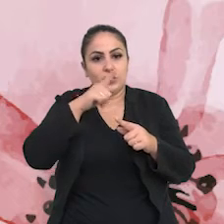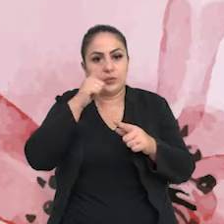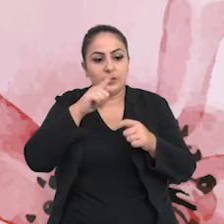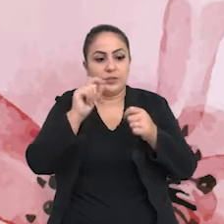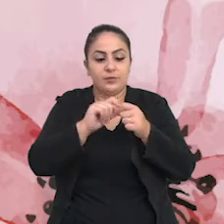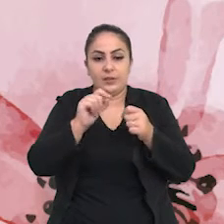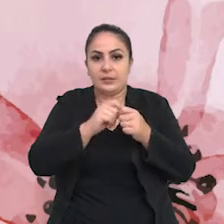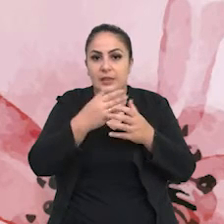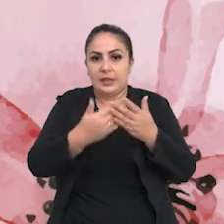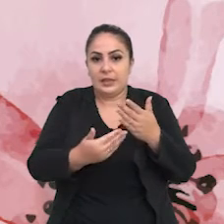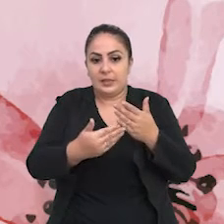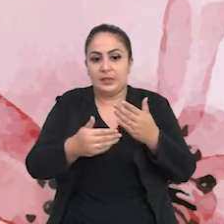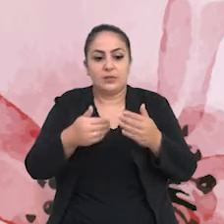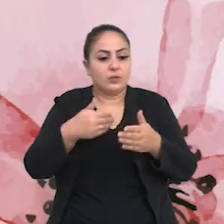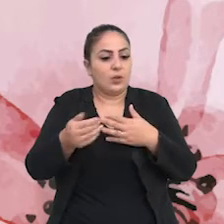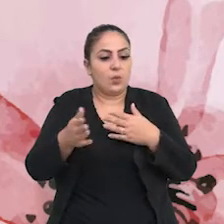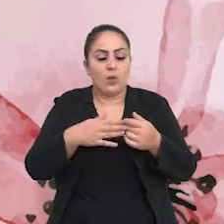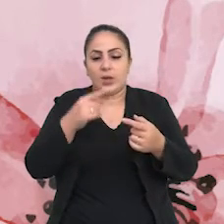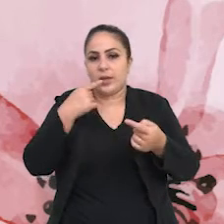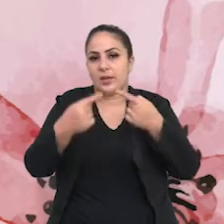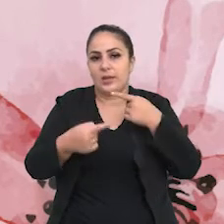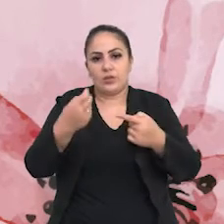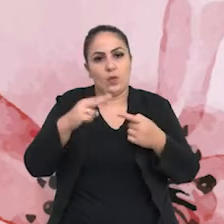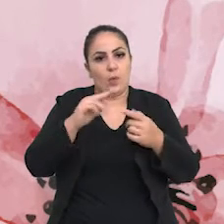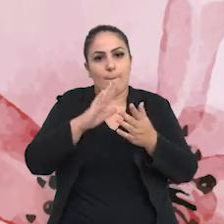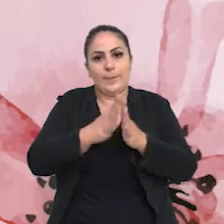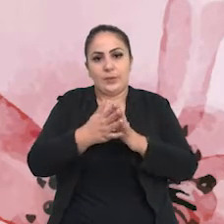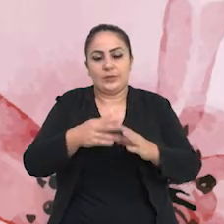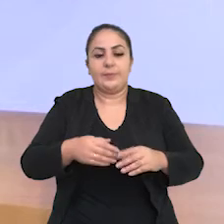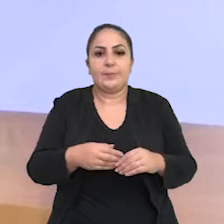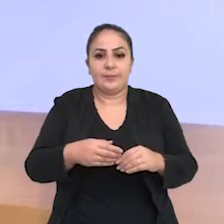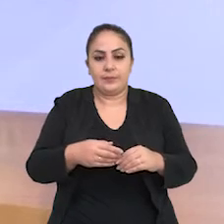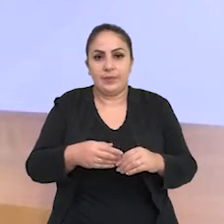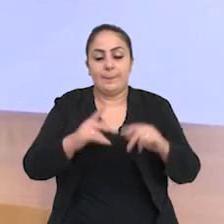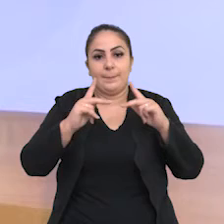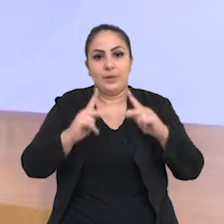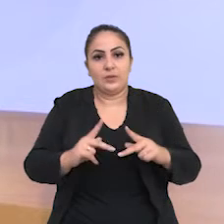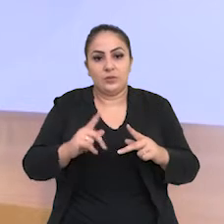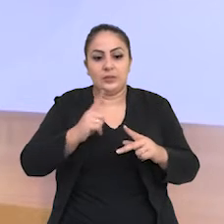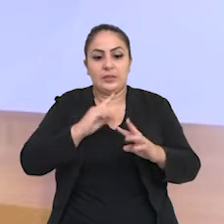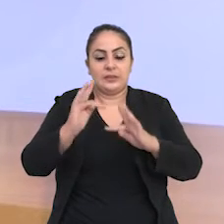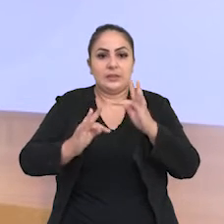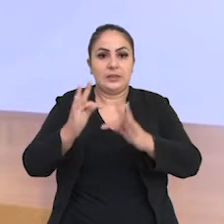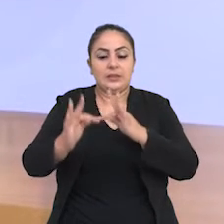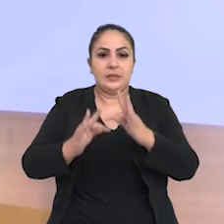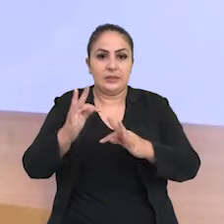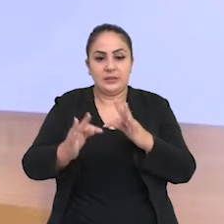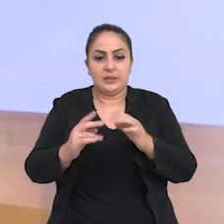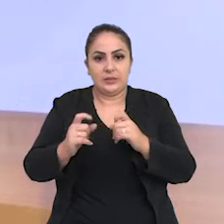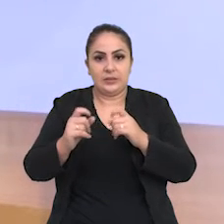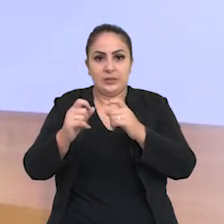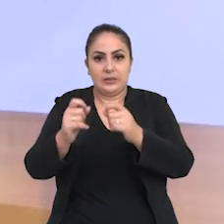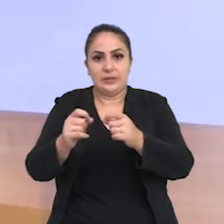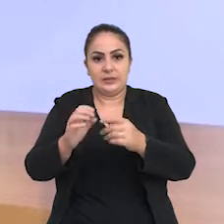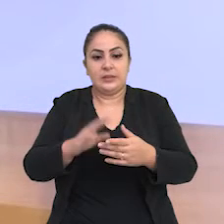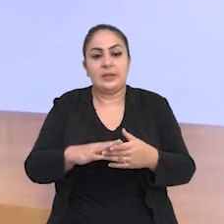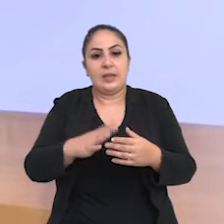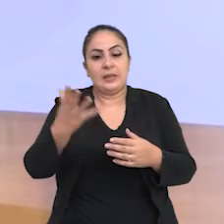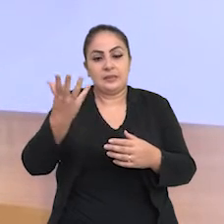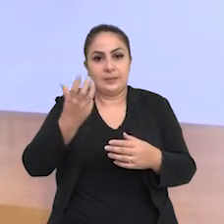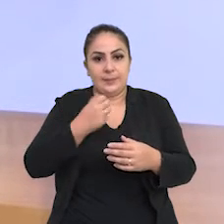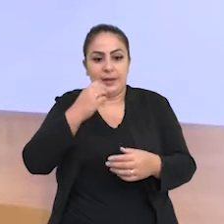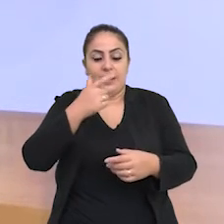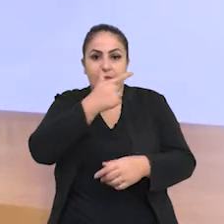possamos exercê-los sem qualquer crítica ou preconceito. Pacientes em tratamento oncológico